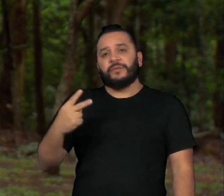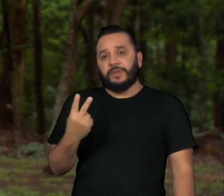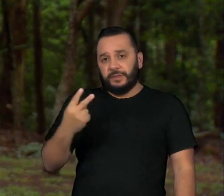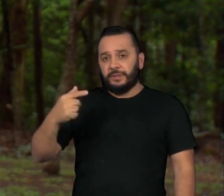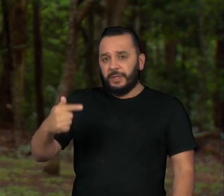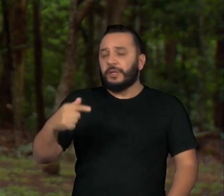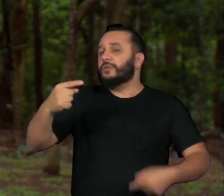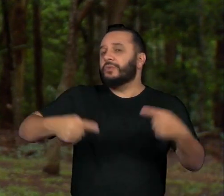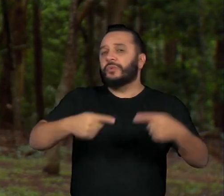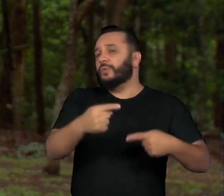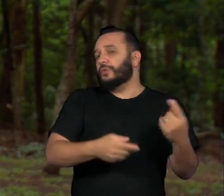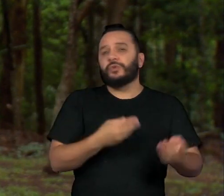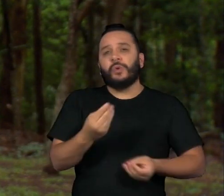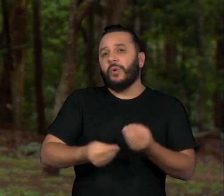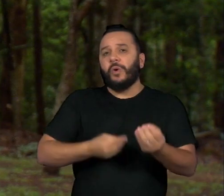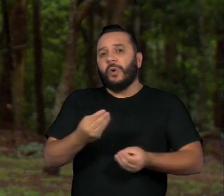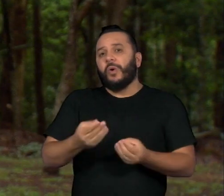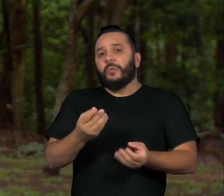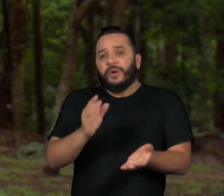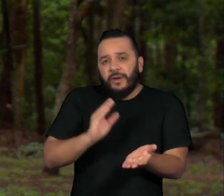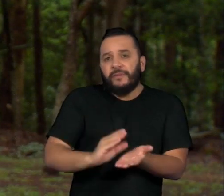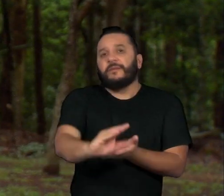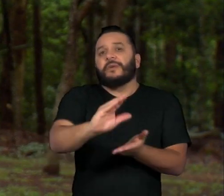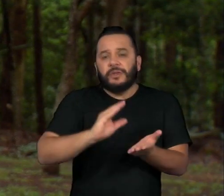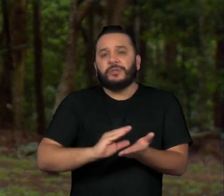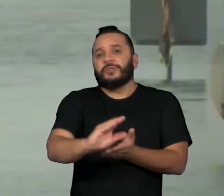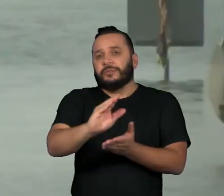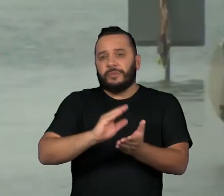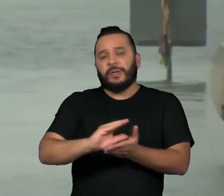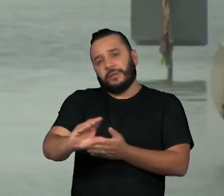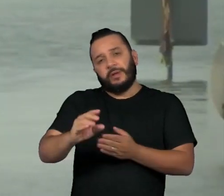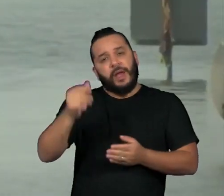necessários para conter o aquecimento global.